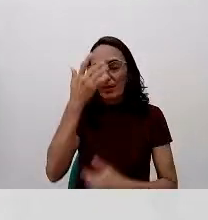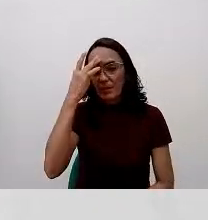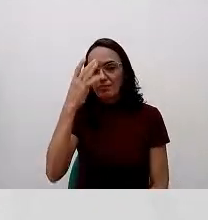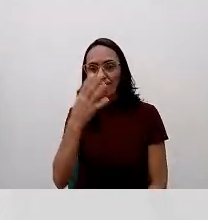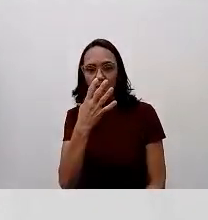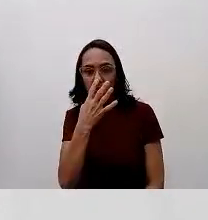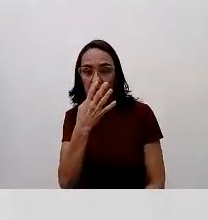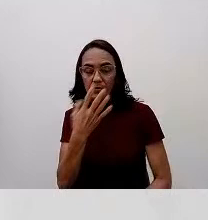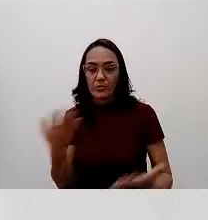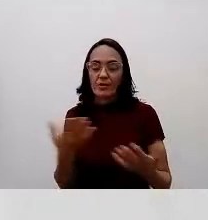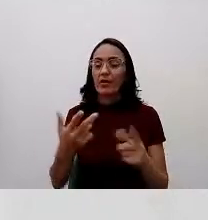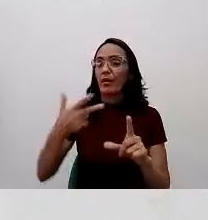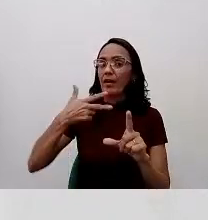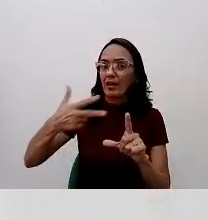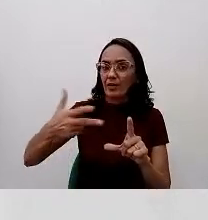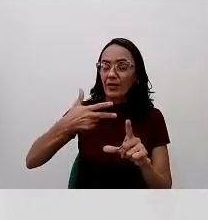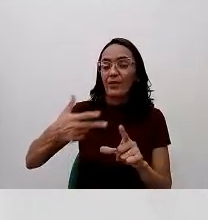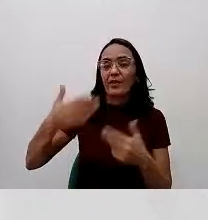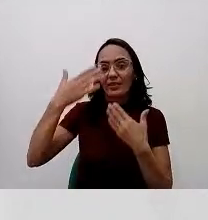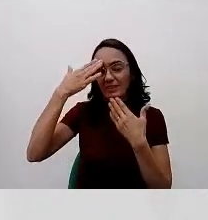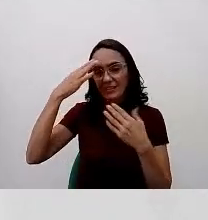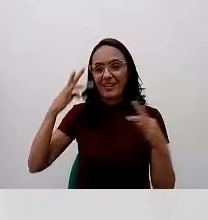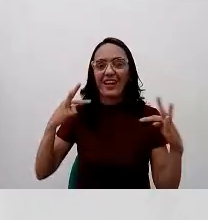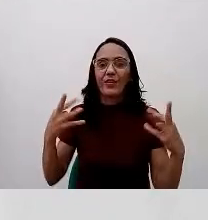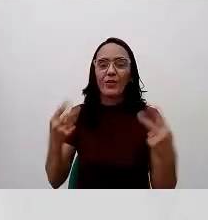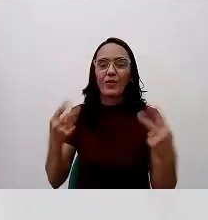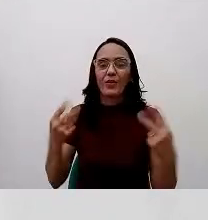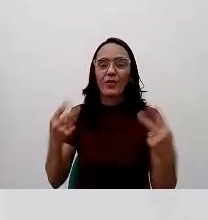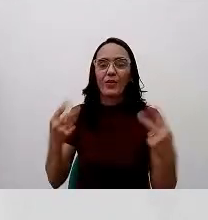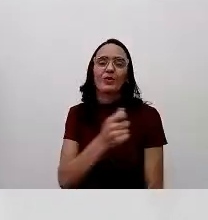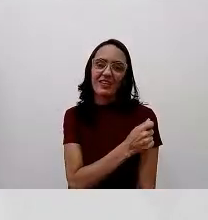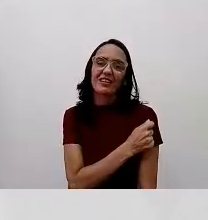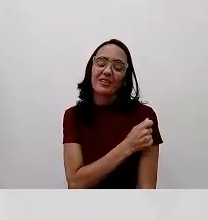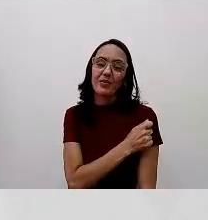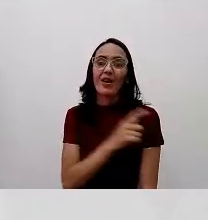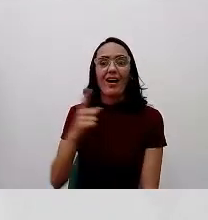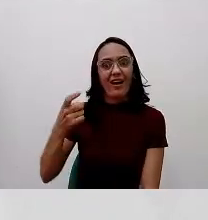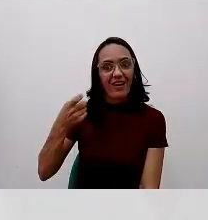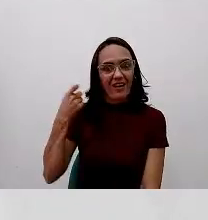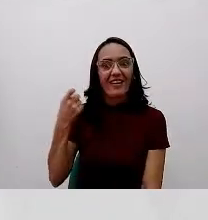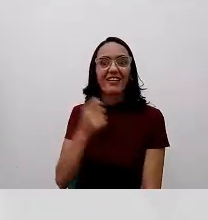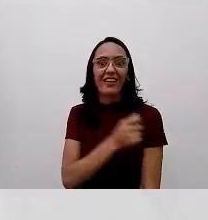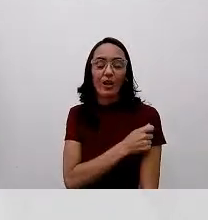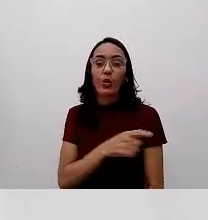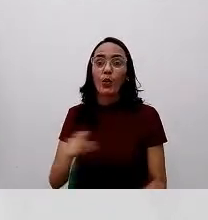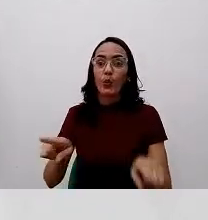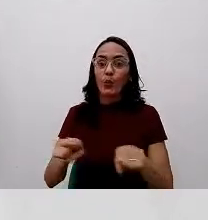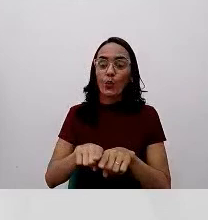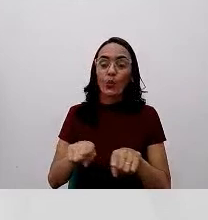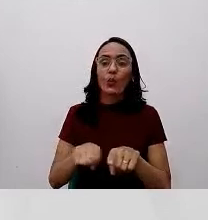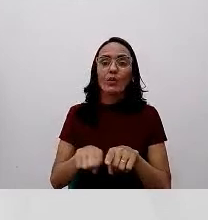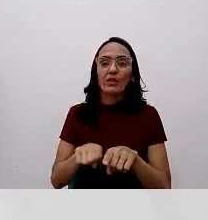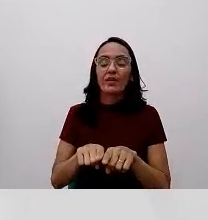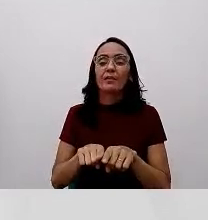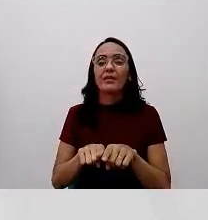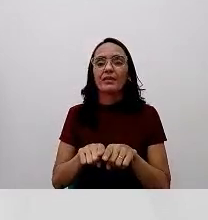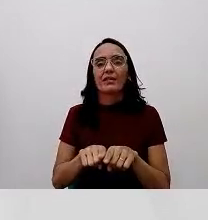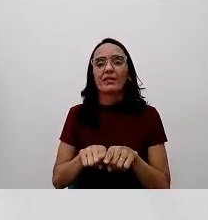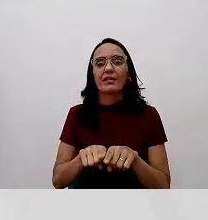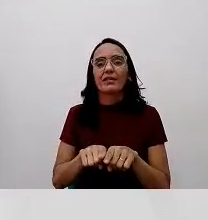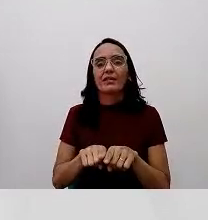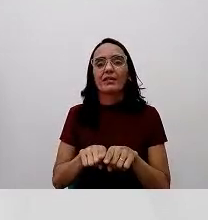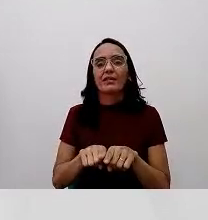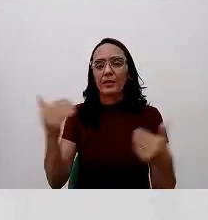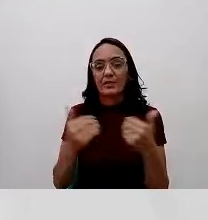Agradeço aos nossos alunos, né, e ex-alunos do campus da Tailândia, mas também nós temos participantes de outras instituições. E vocês são